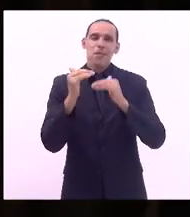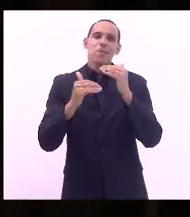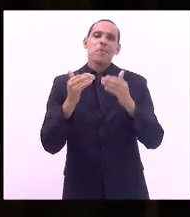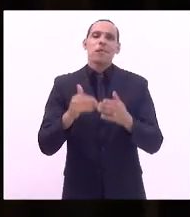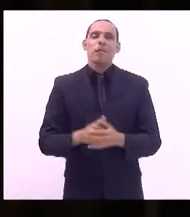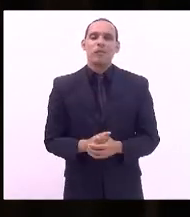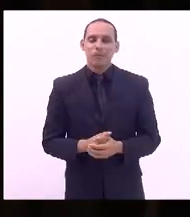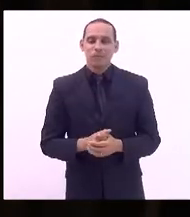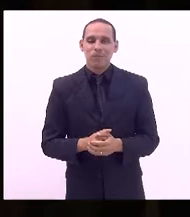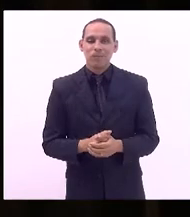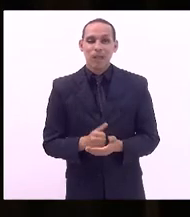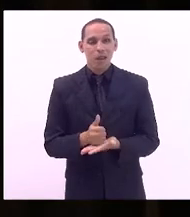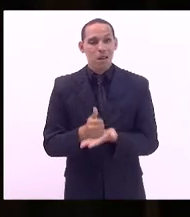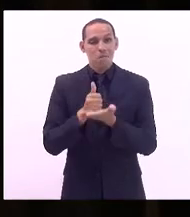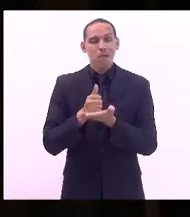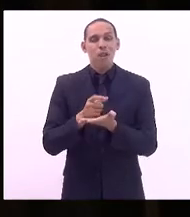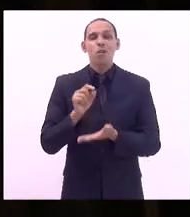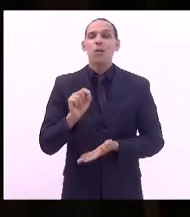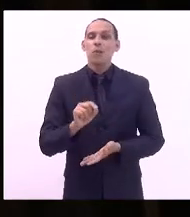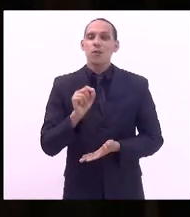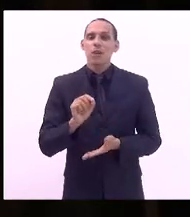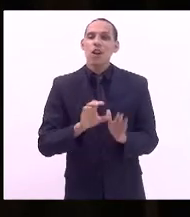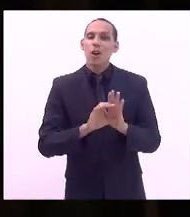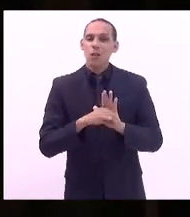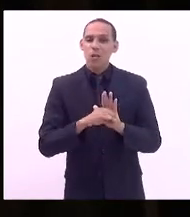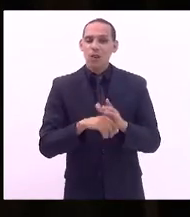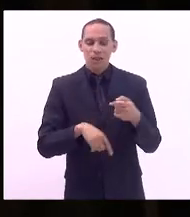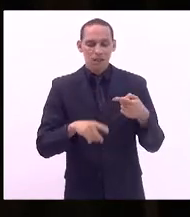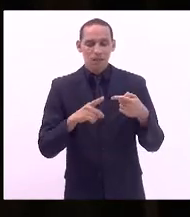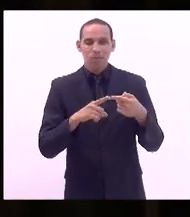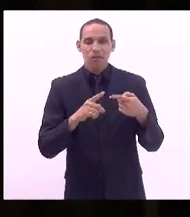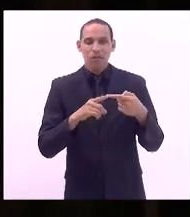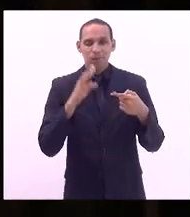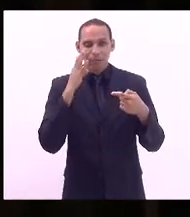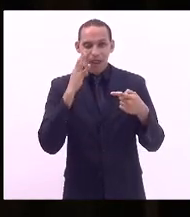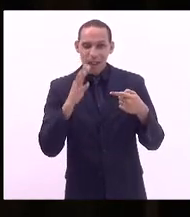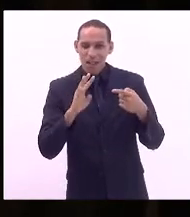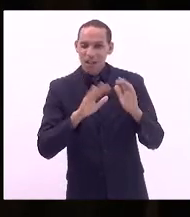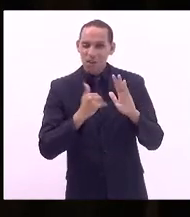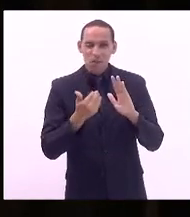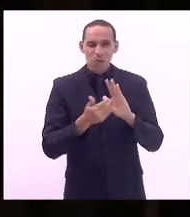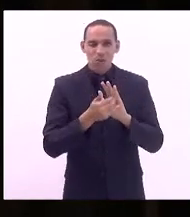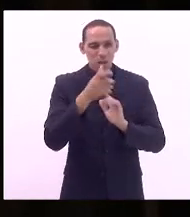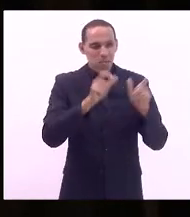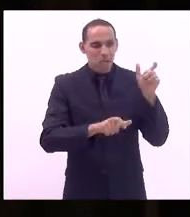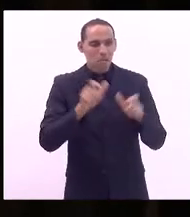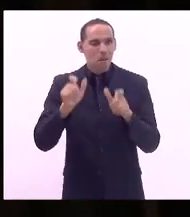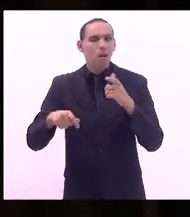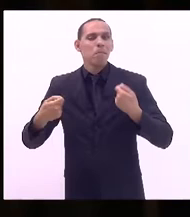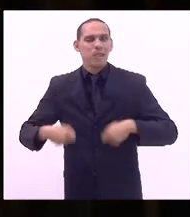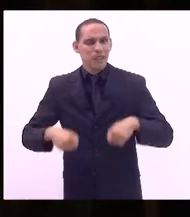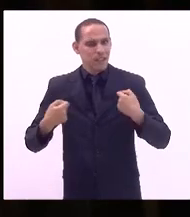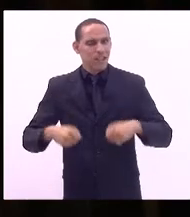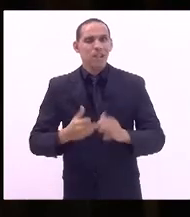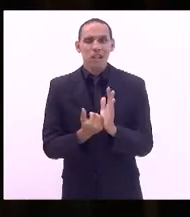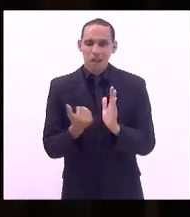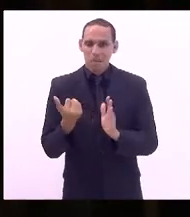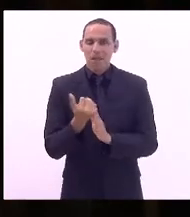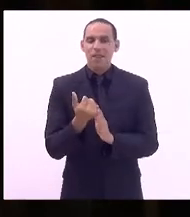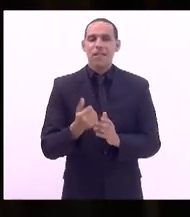tendo como base o conceito dos princípios de atenção plena aos que mais precisam